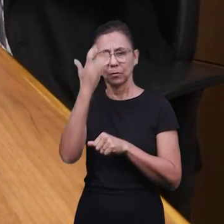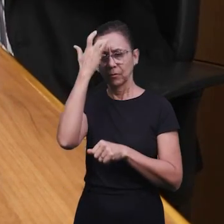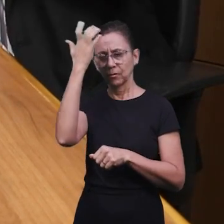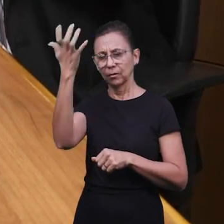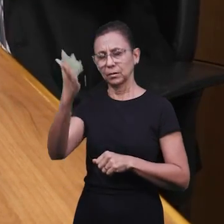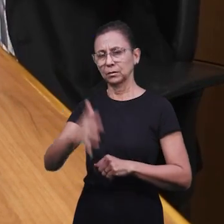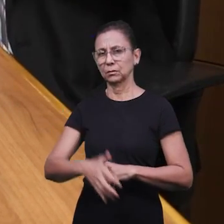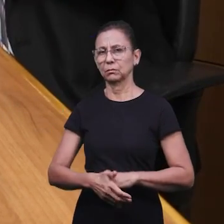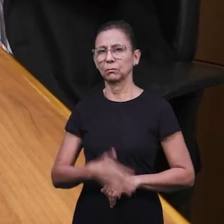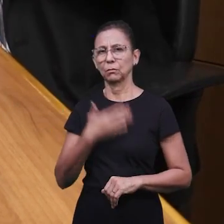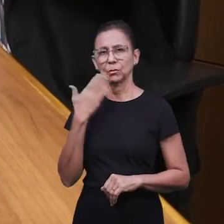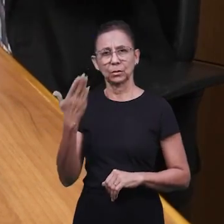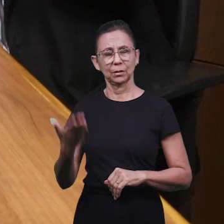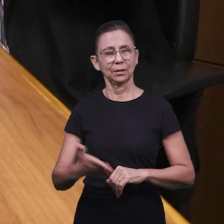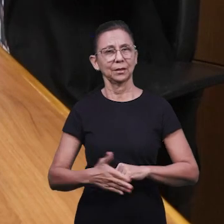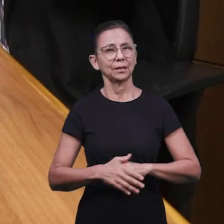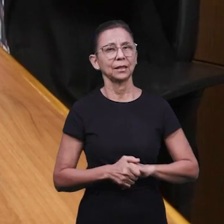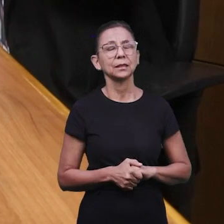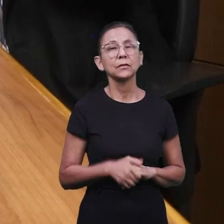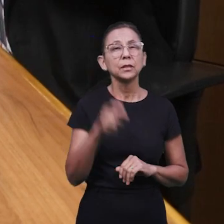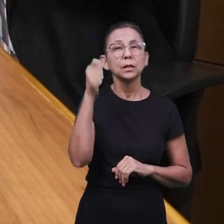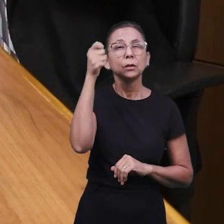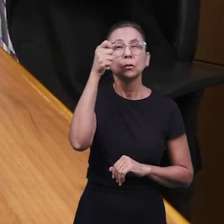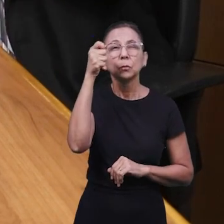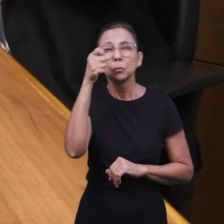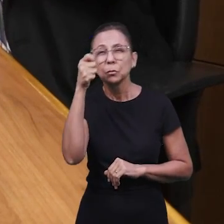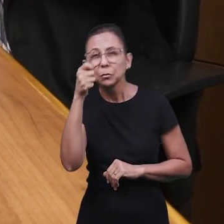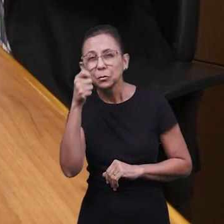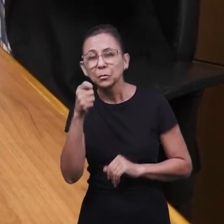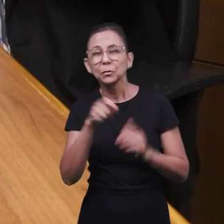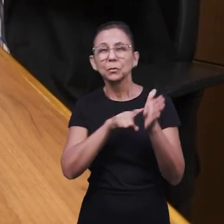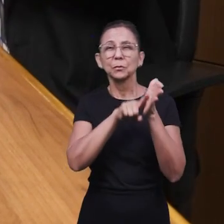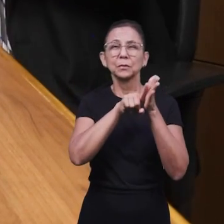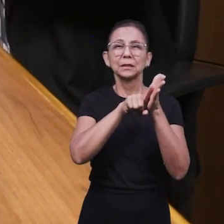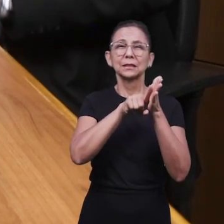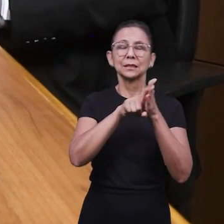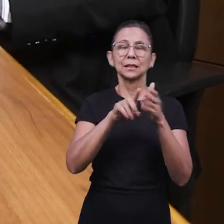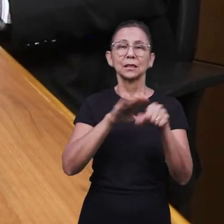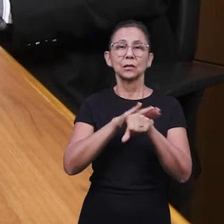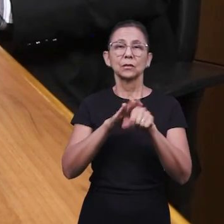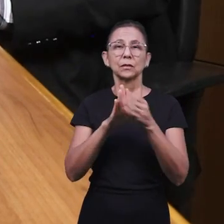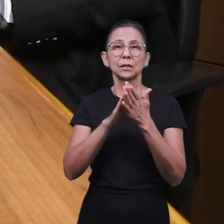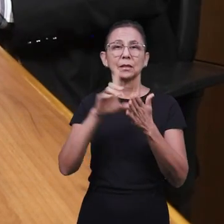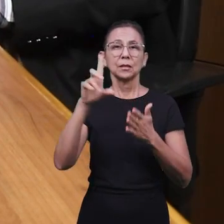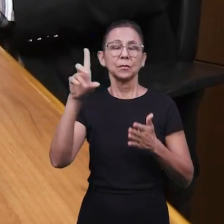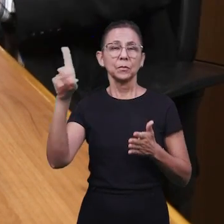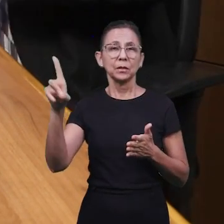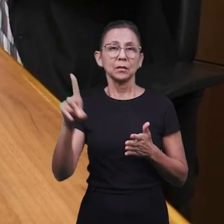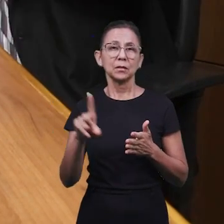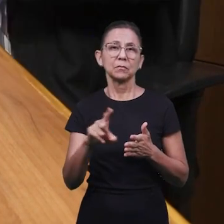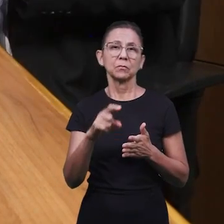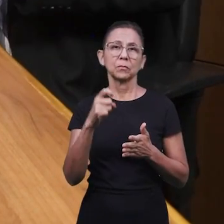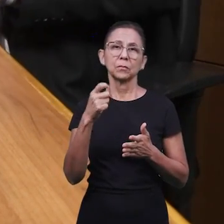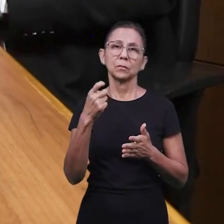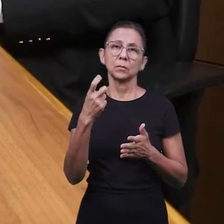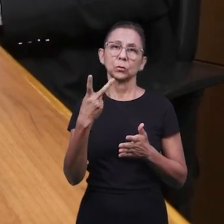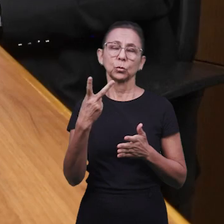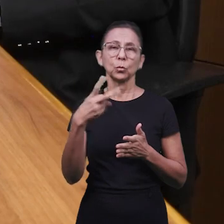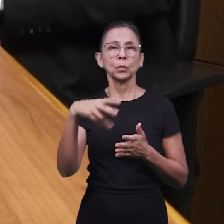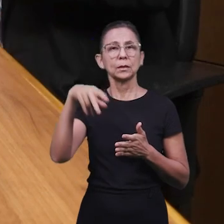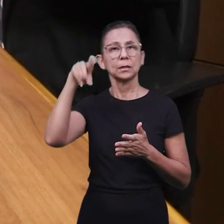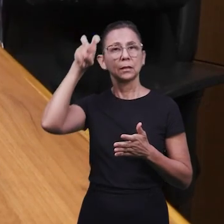Procura lá dentro do canal, tem a lupinha de buscar. Conversas Bíblicas, vê as 2 quintas-feiras anteriores e você vai